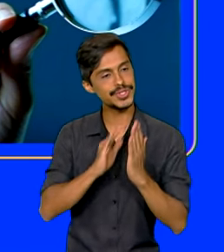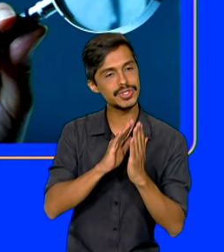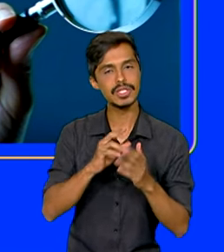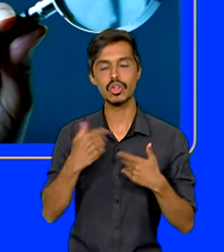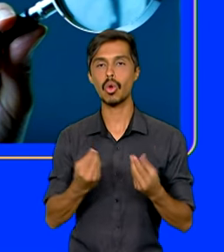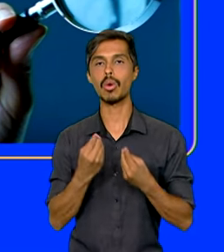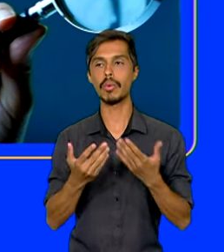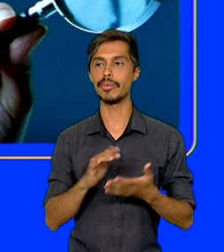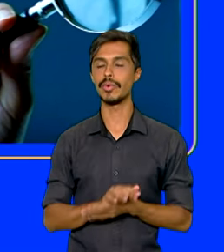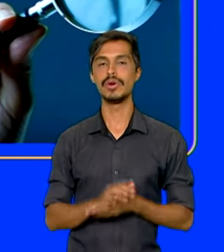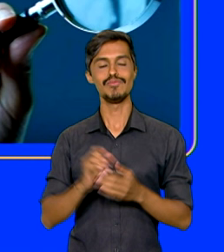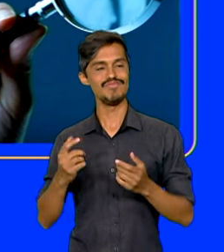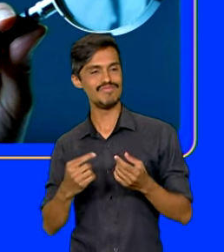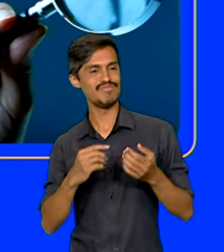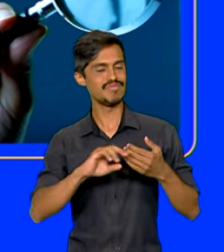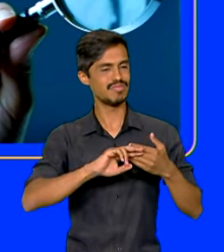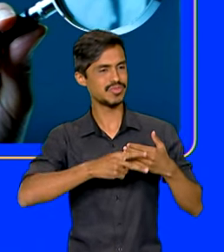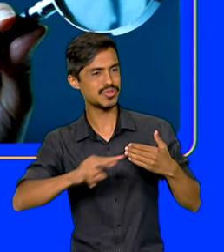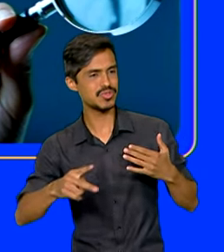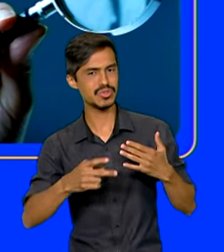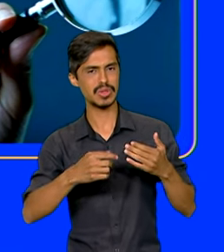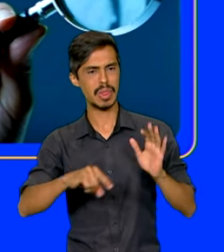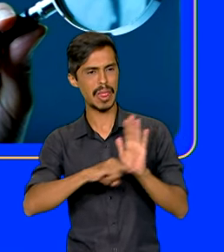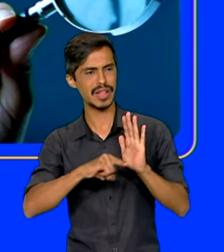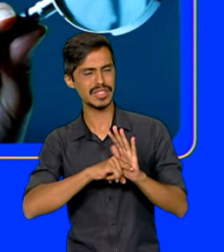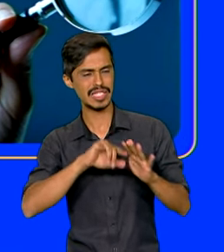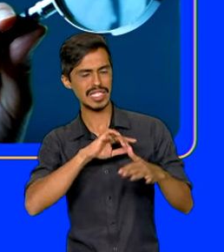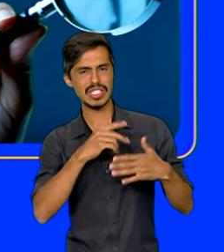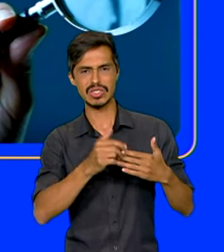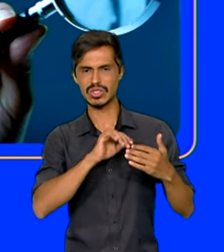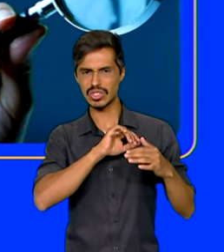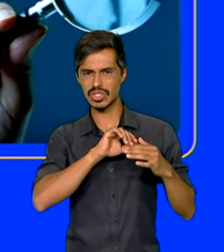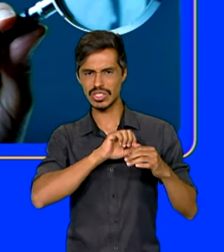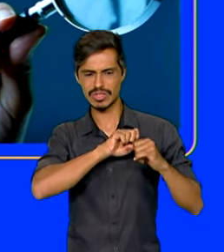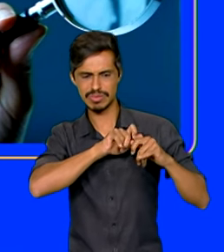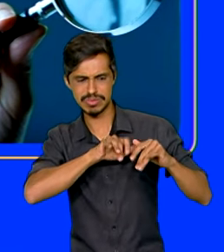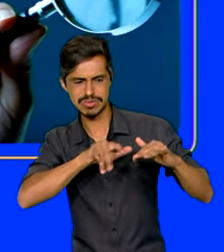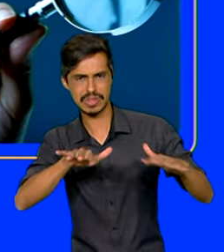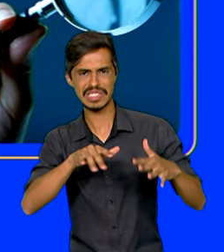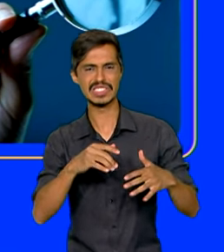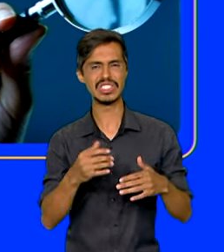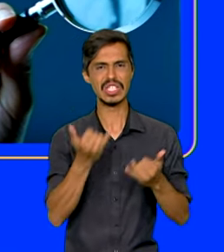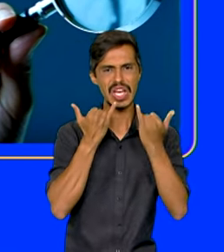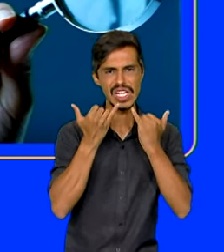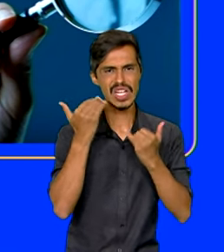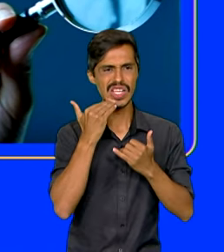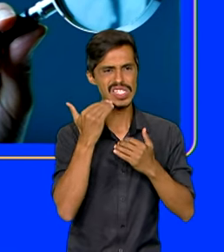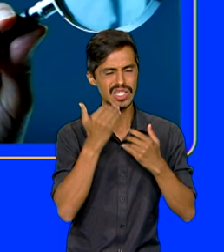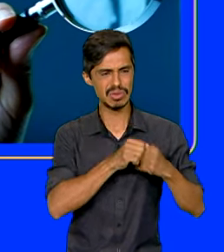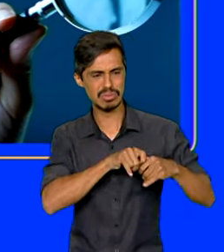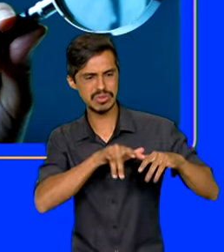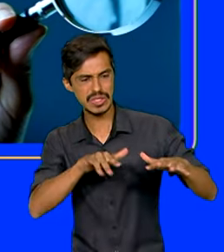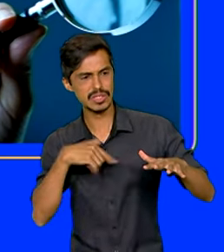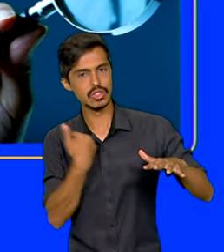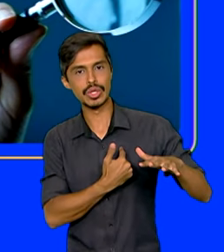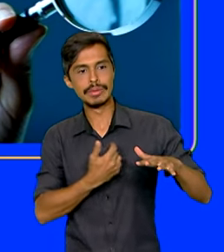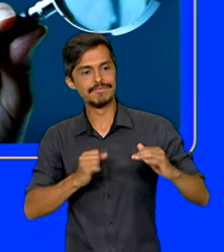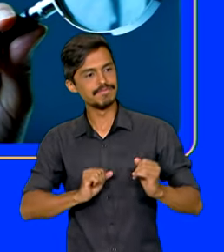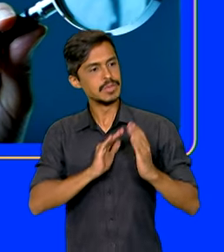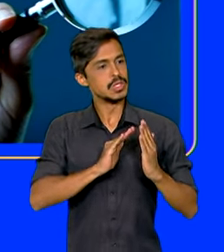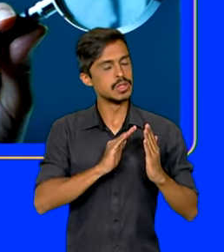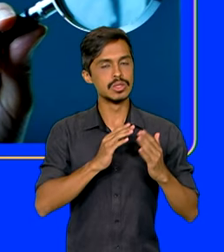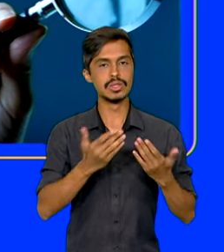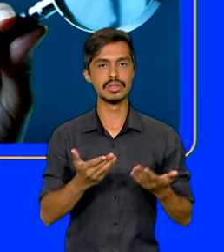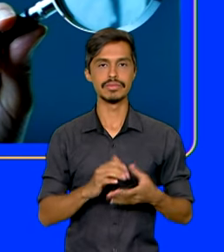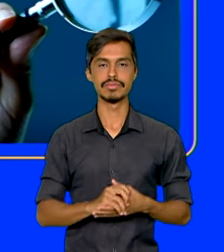aos efeitos negativos das redes de disseminação de notícias falsas. Trata-se de articular